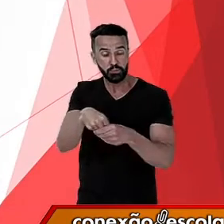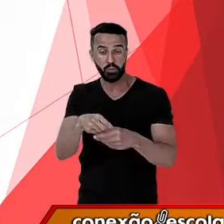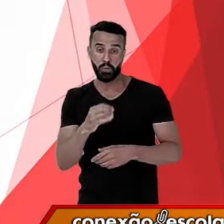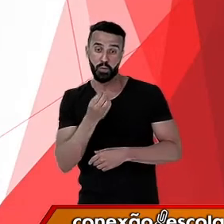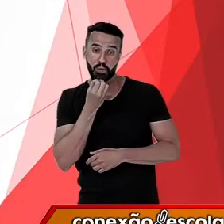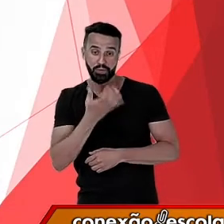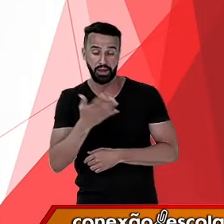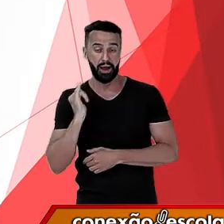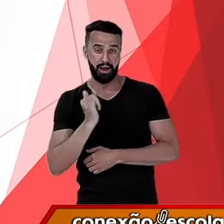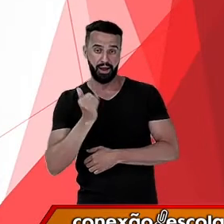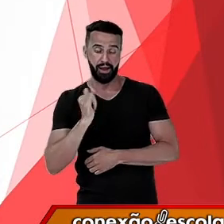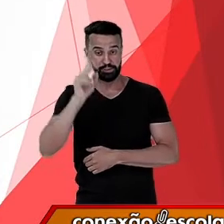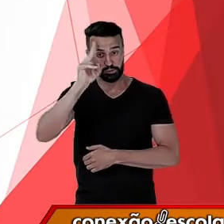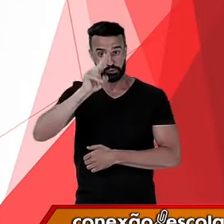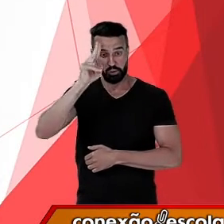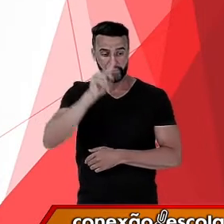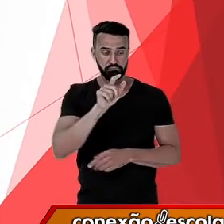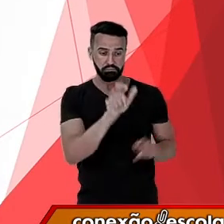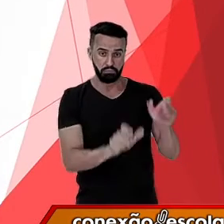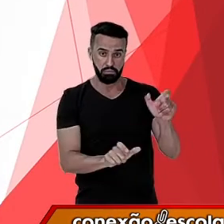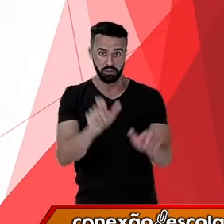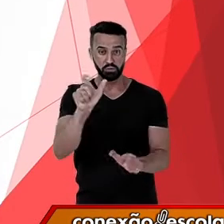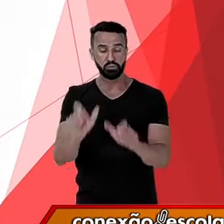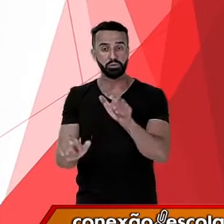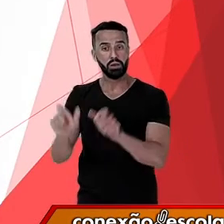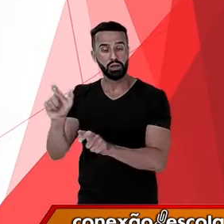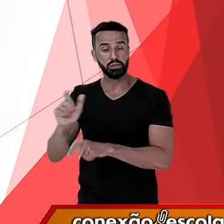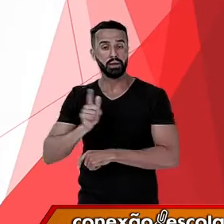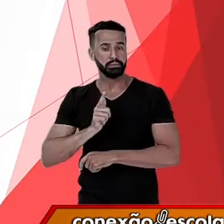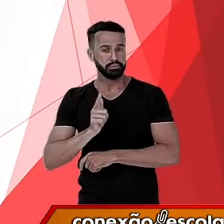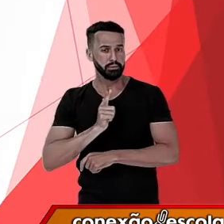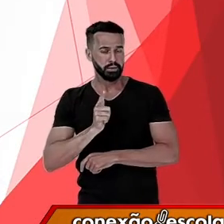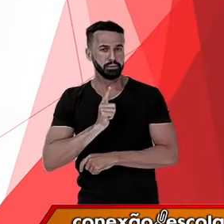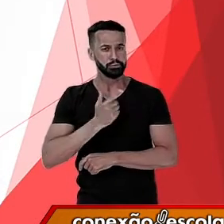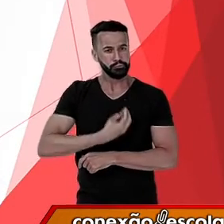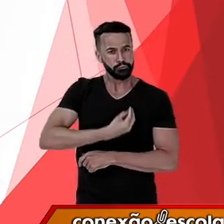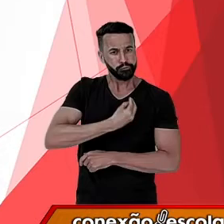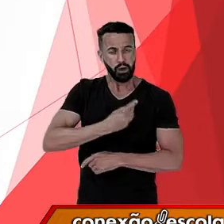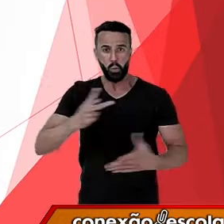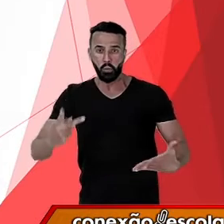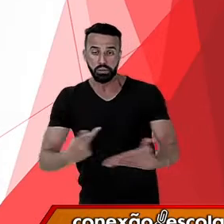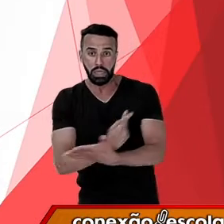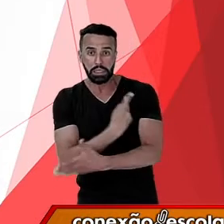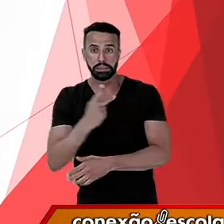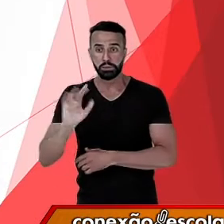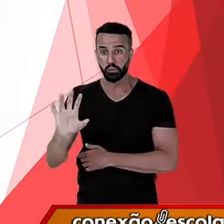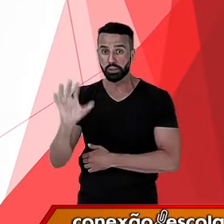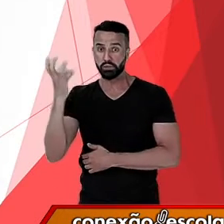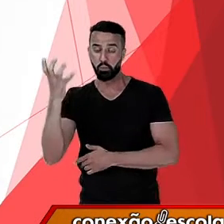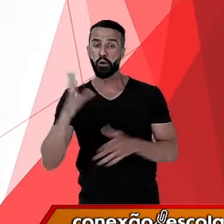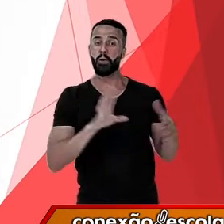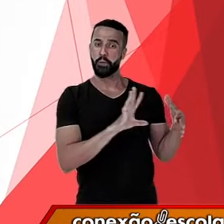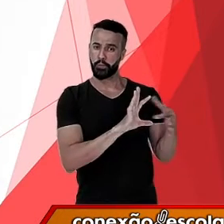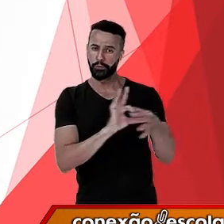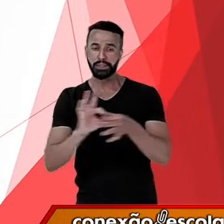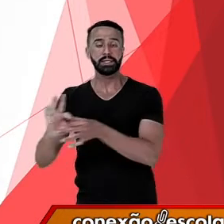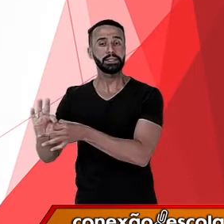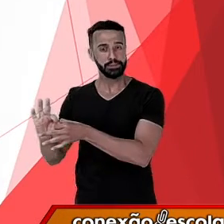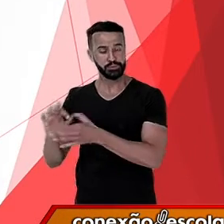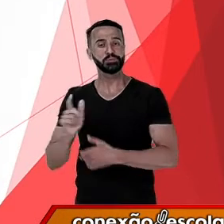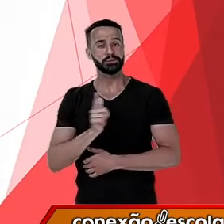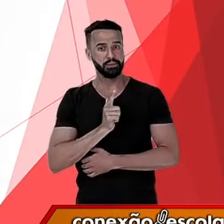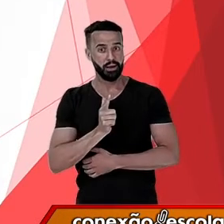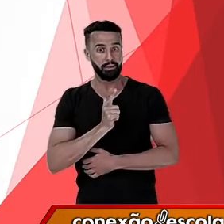de personagens que vivem determinadas situações, que vivem determinados conflitos e tendem a